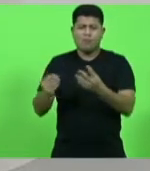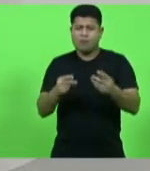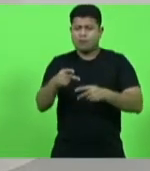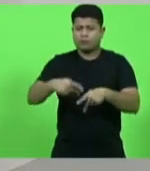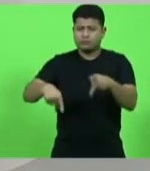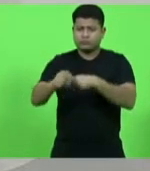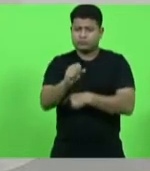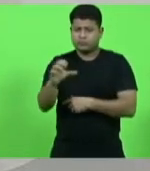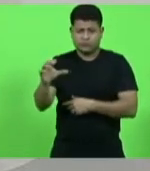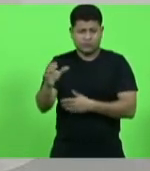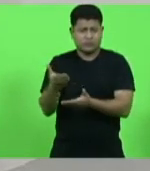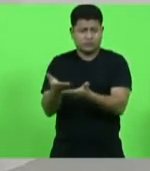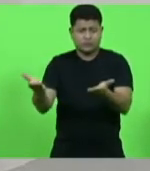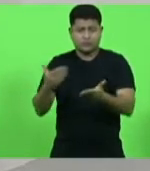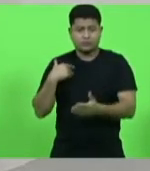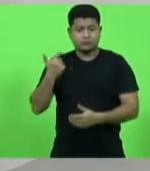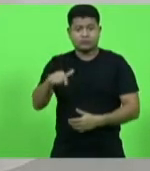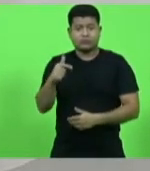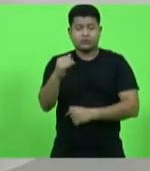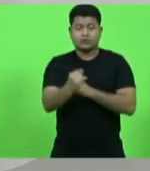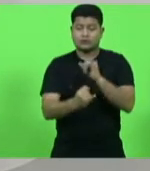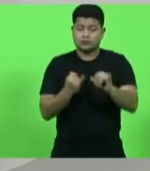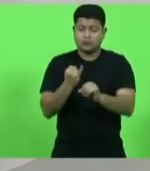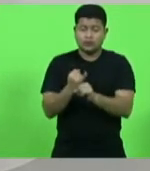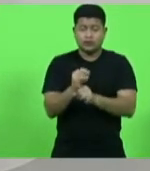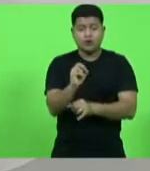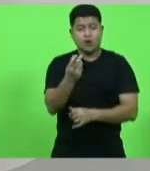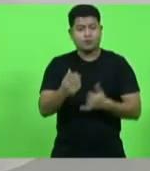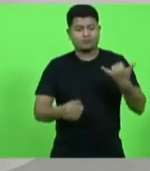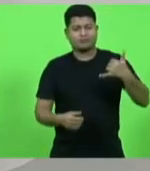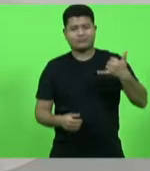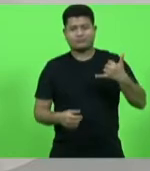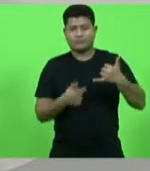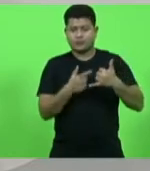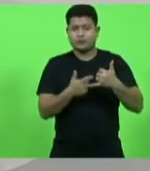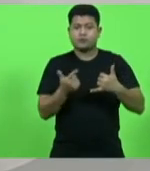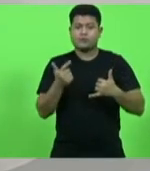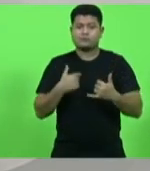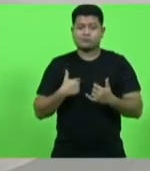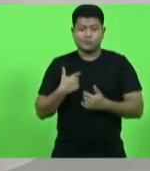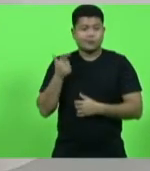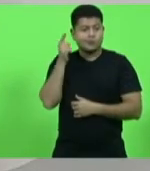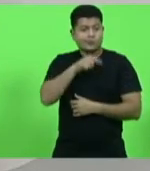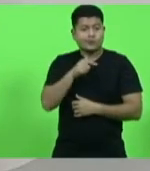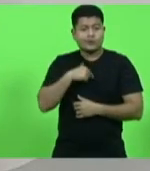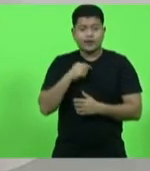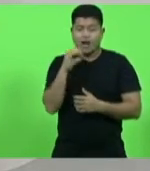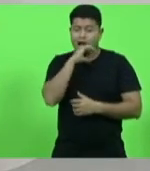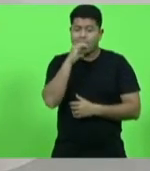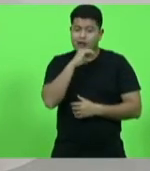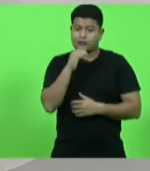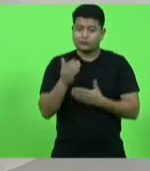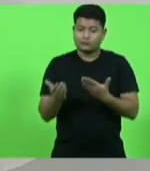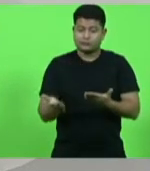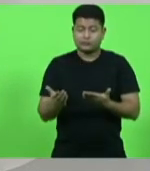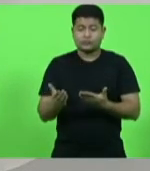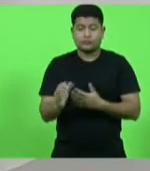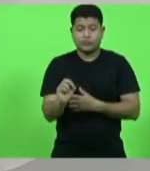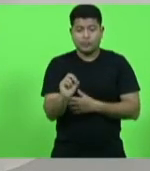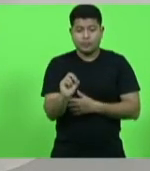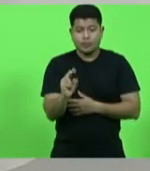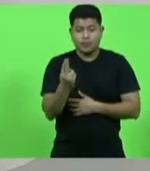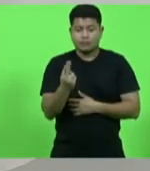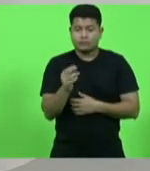a um aparelho telefônico, tornando muito difícil a busca de seus direitos, até mesmo a realização de uma